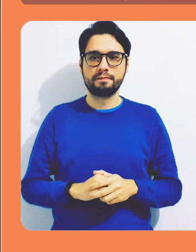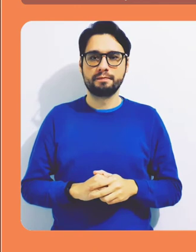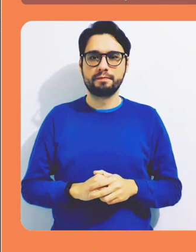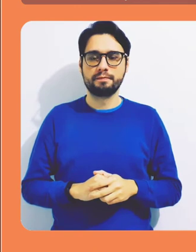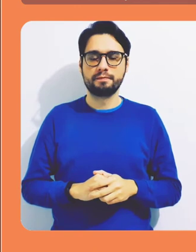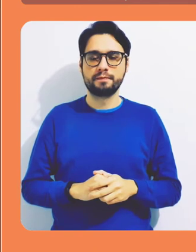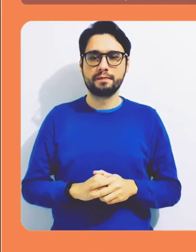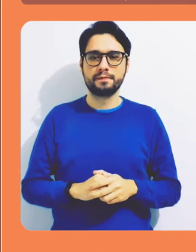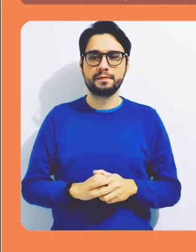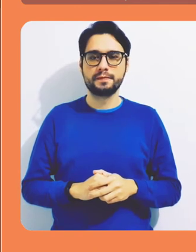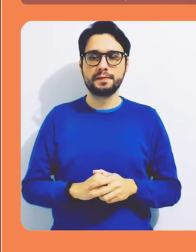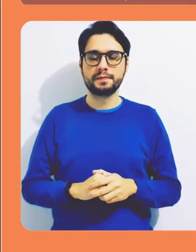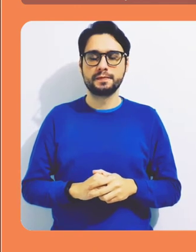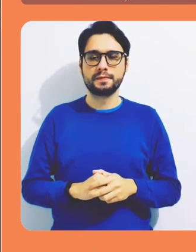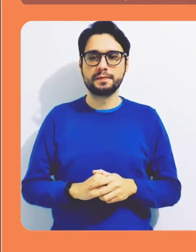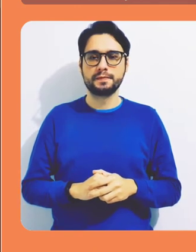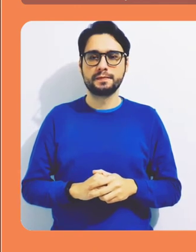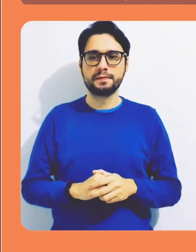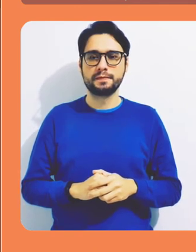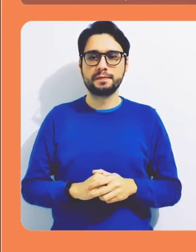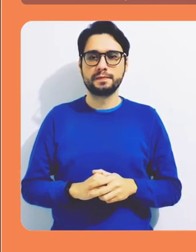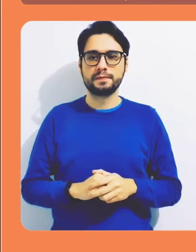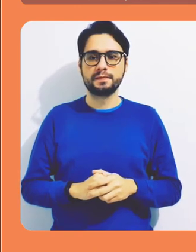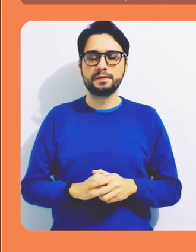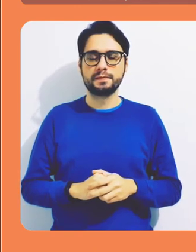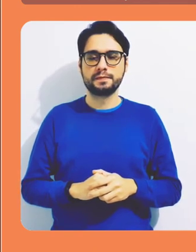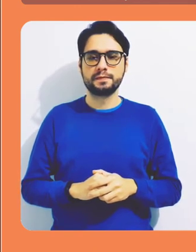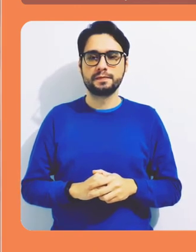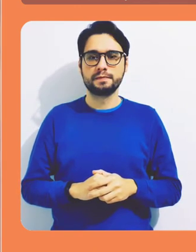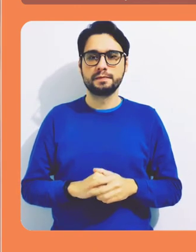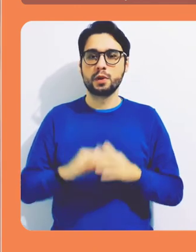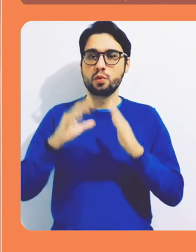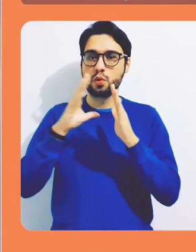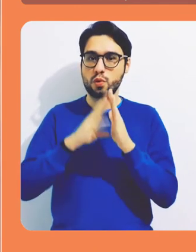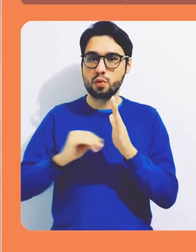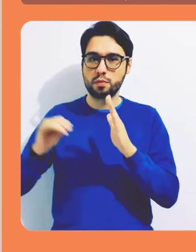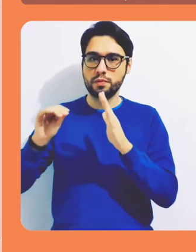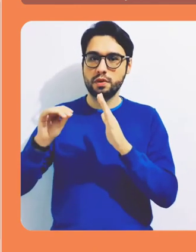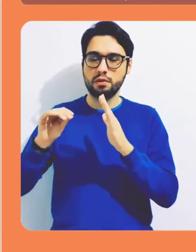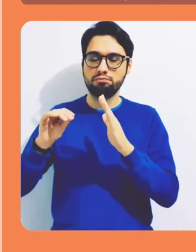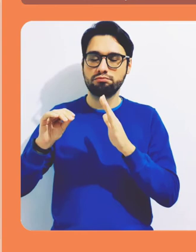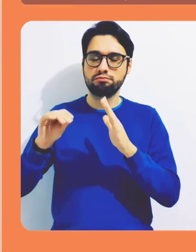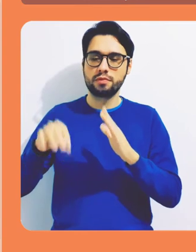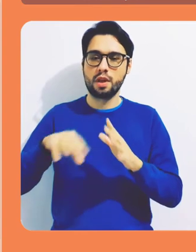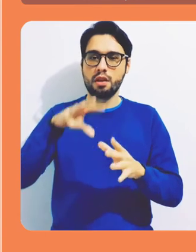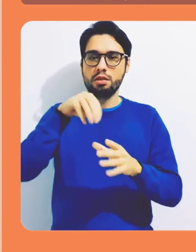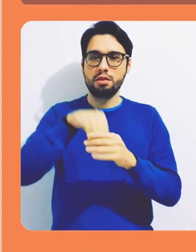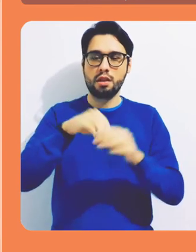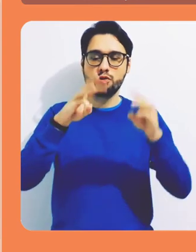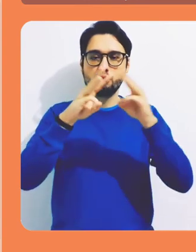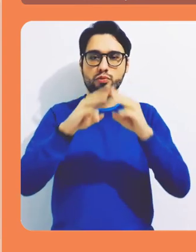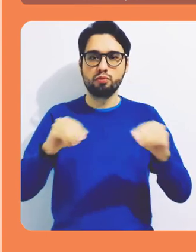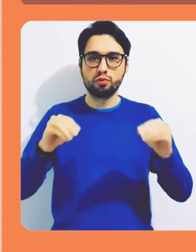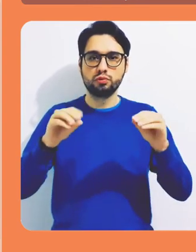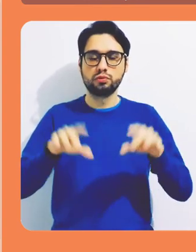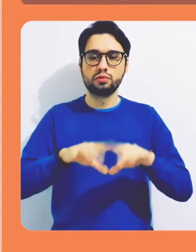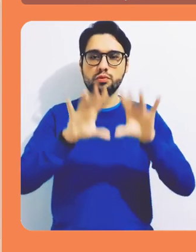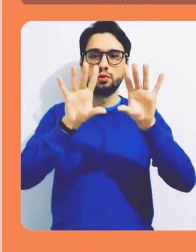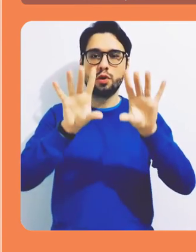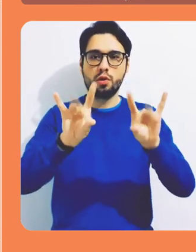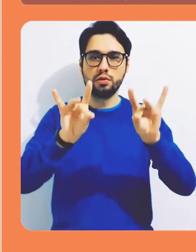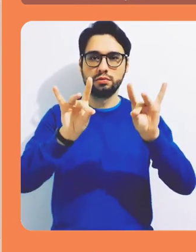tá? Até aqui. Copiei, Ctrl C. Voltei lá no meu